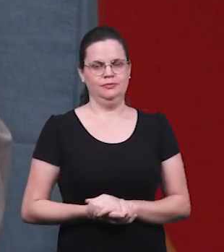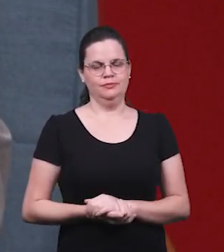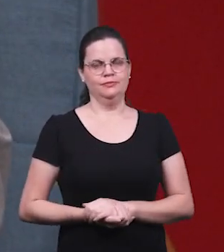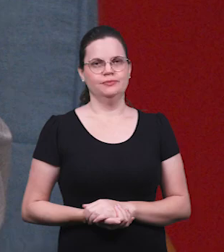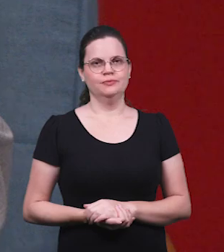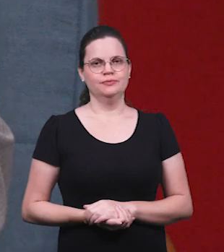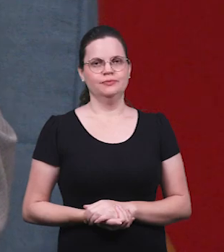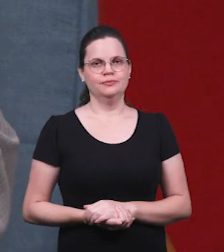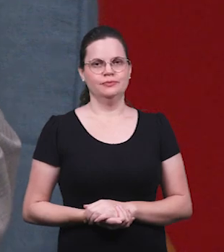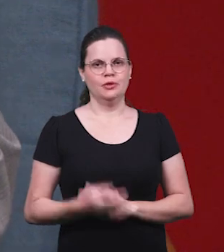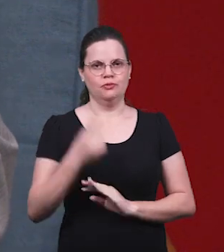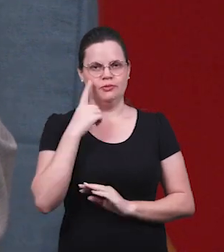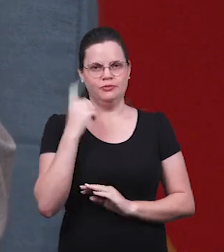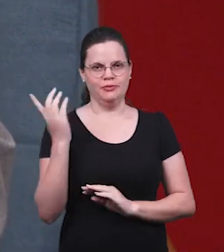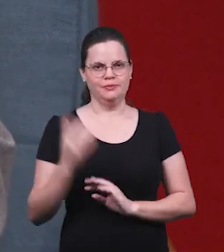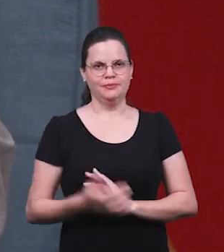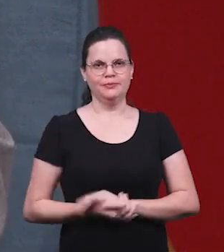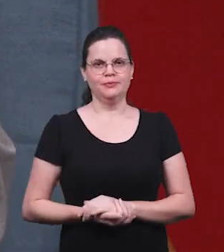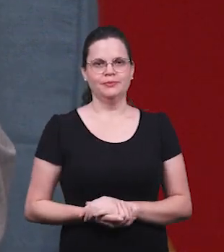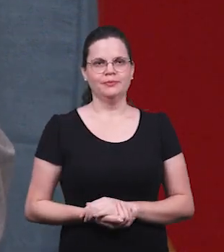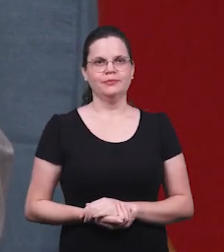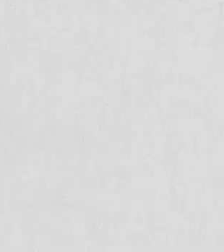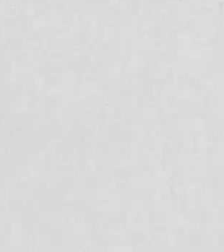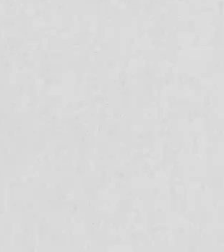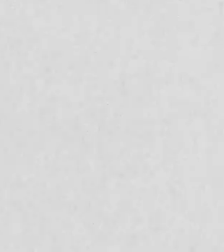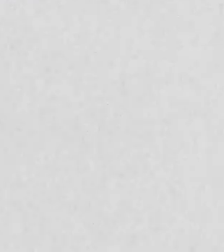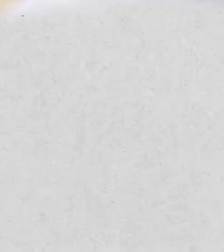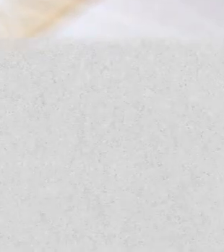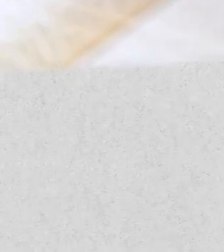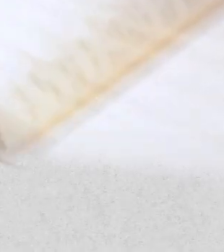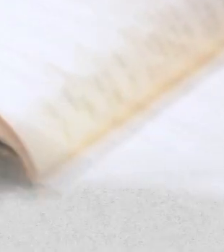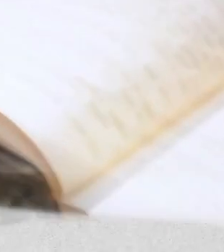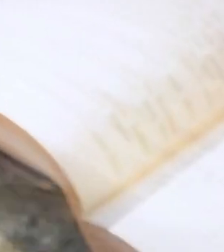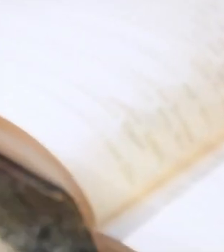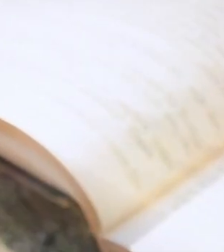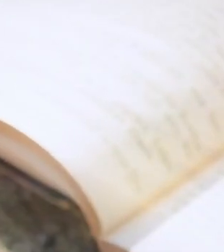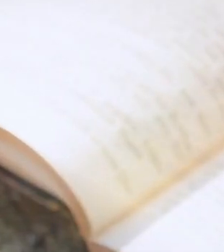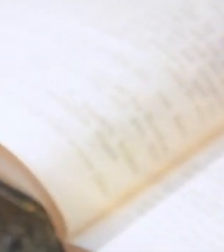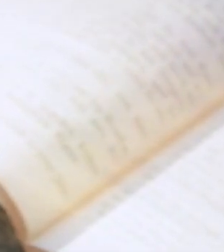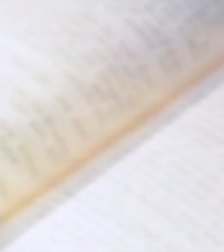Apóstolos, logo depois da nossa vinheta.